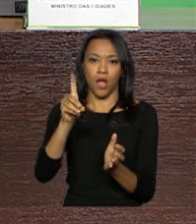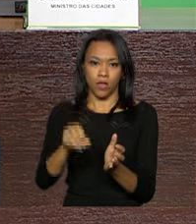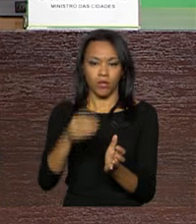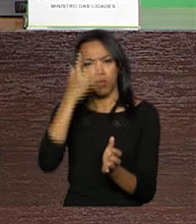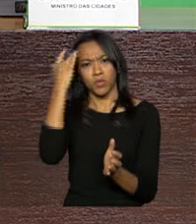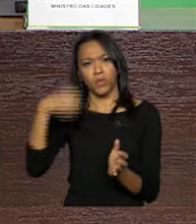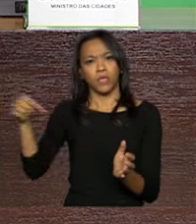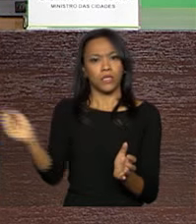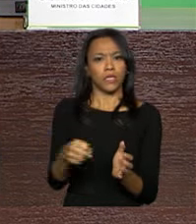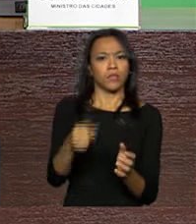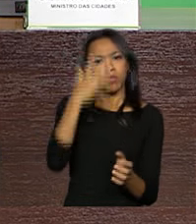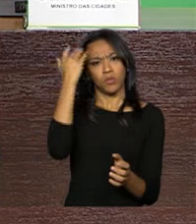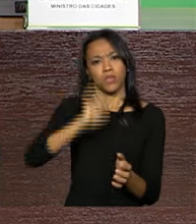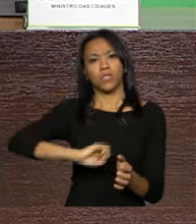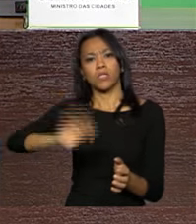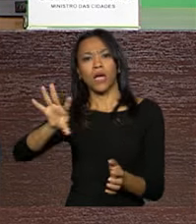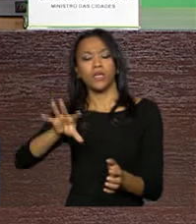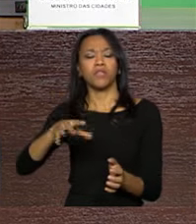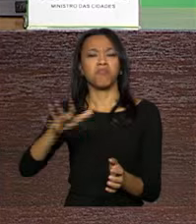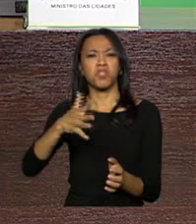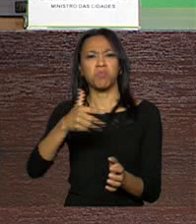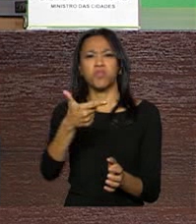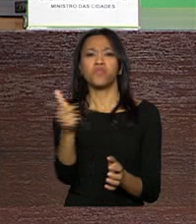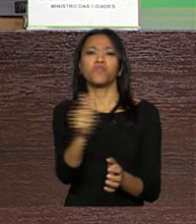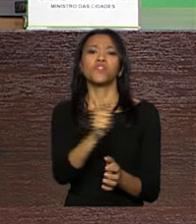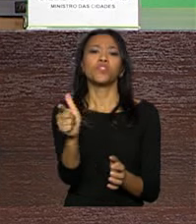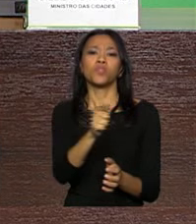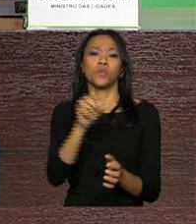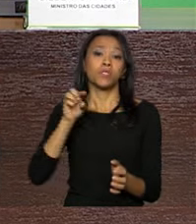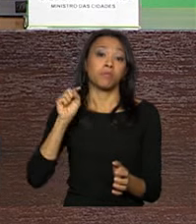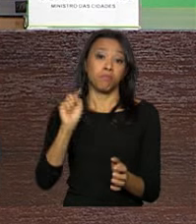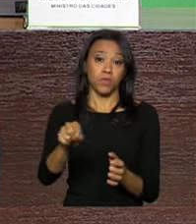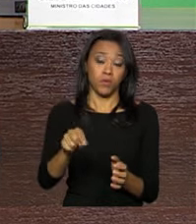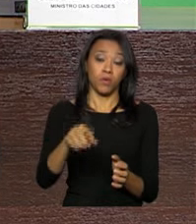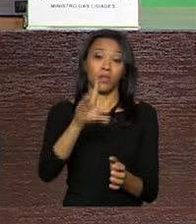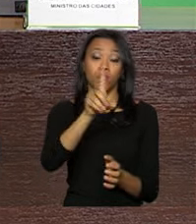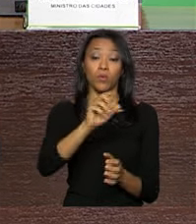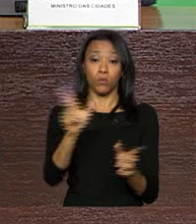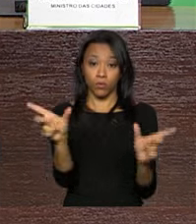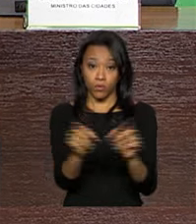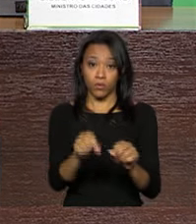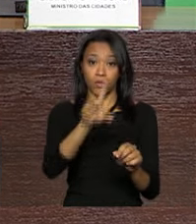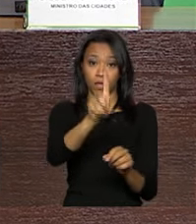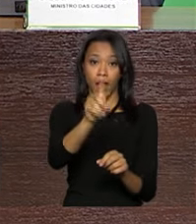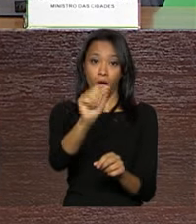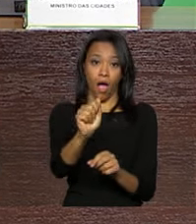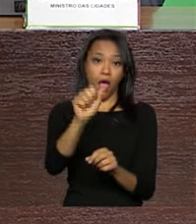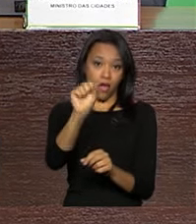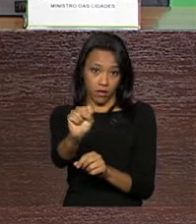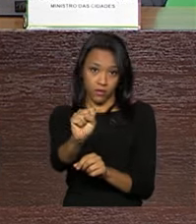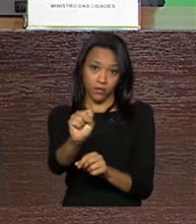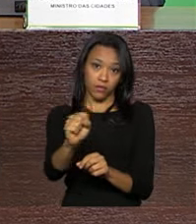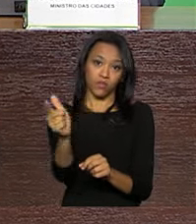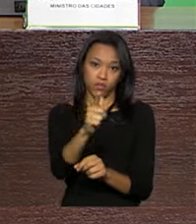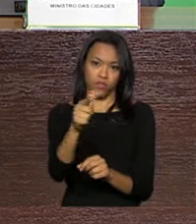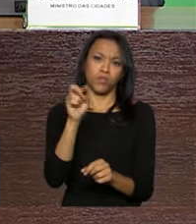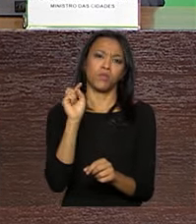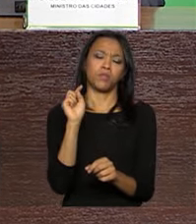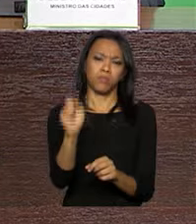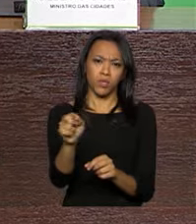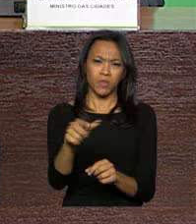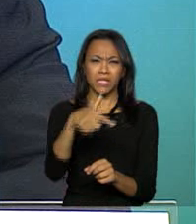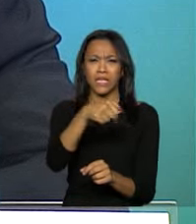entrando alguma pessoa saindo mas tem cerca de 22.000 chamado carros de daas São cerca de 22.000 pessoas mas 74% dessas